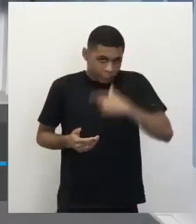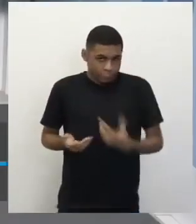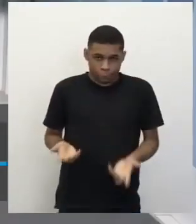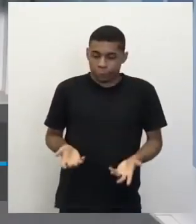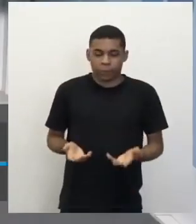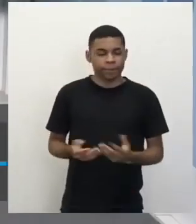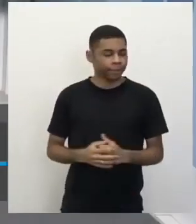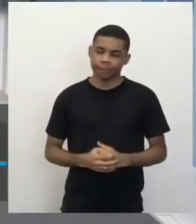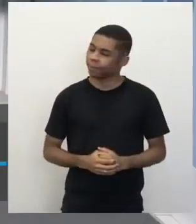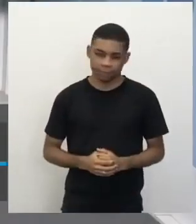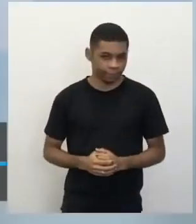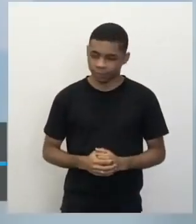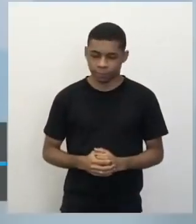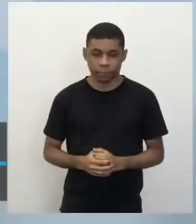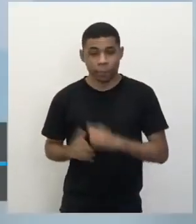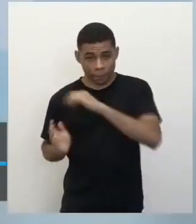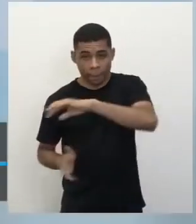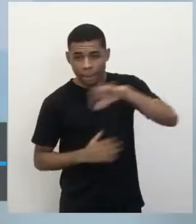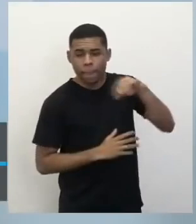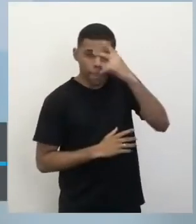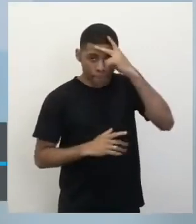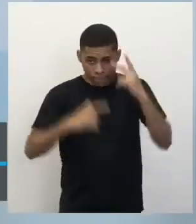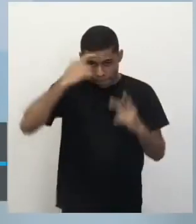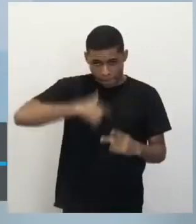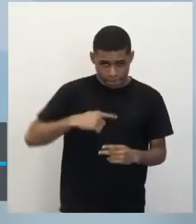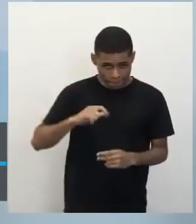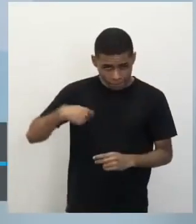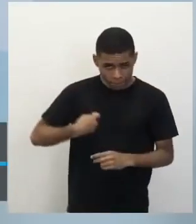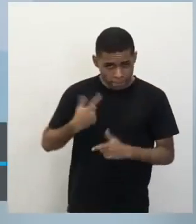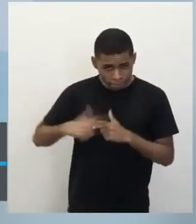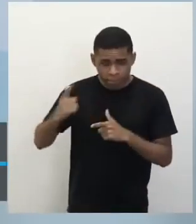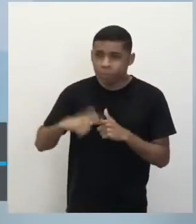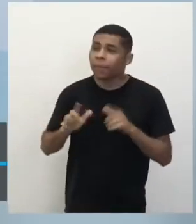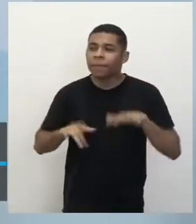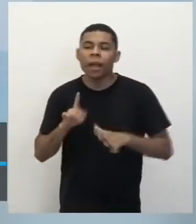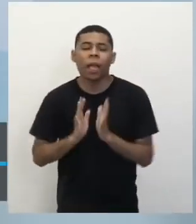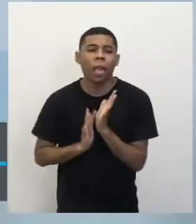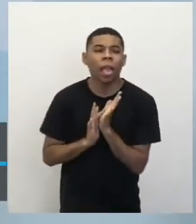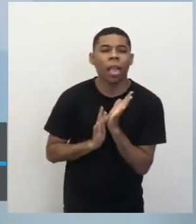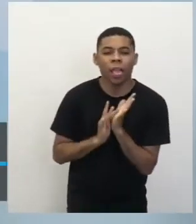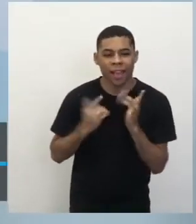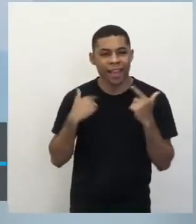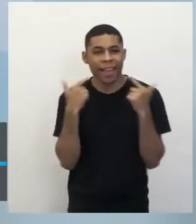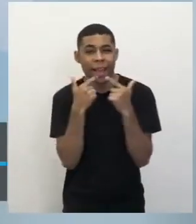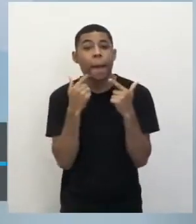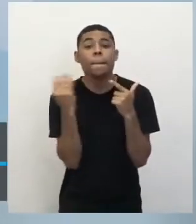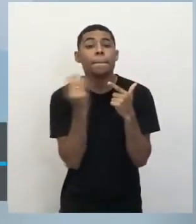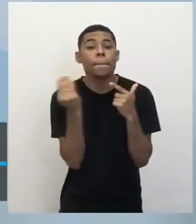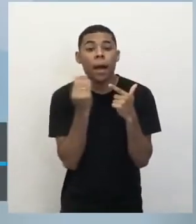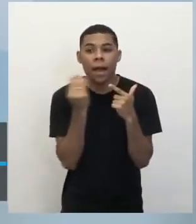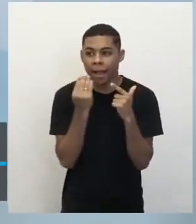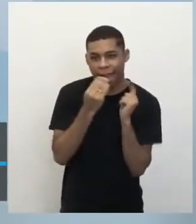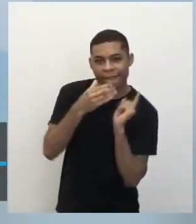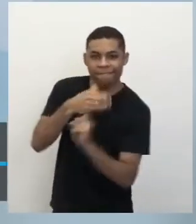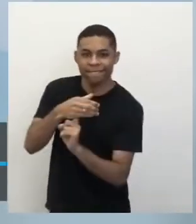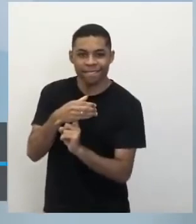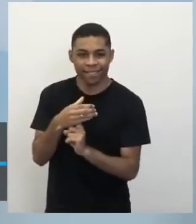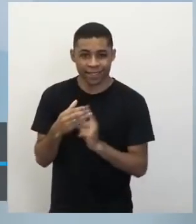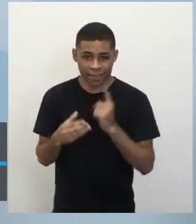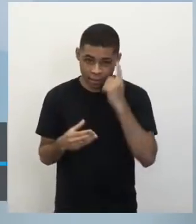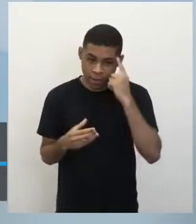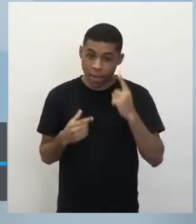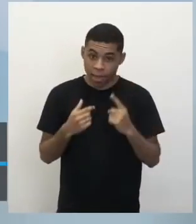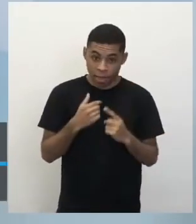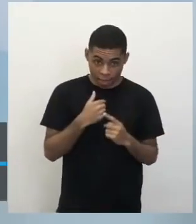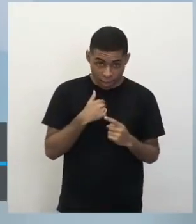das vezes, quem tem um problema, ela finge que está rindo daquilo para ser aceita pelo grupo. Não é que ela acha